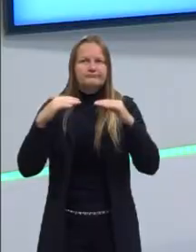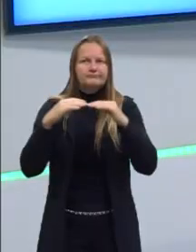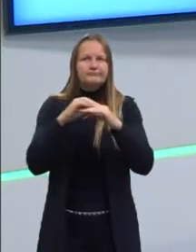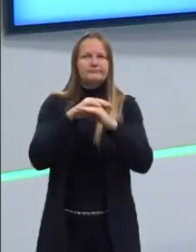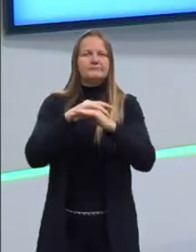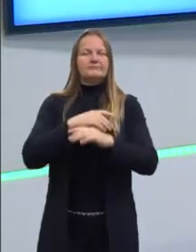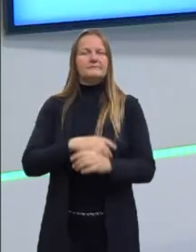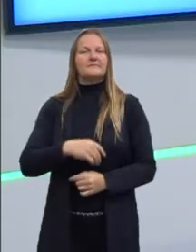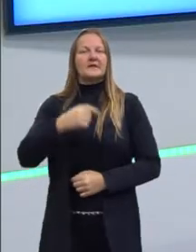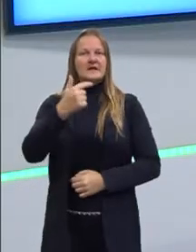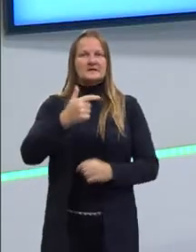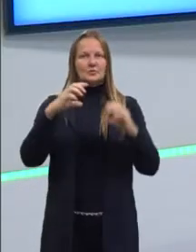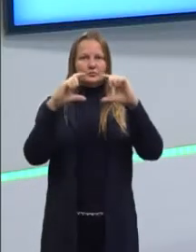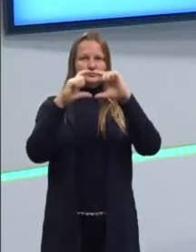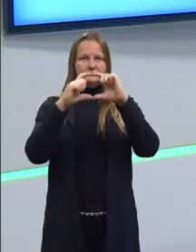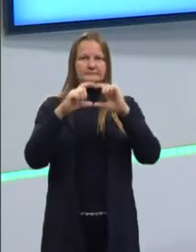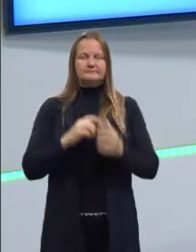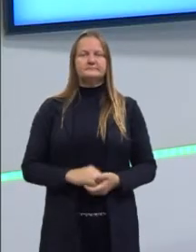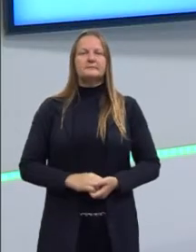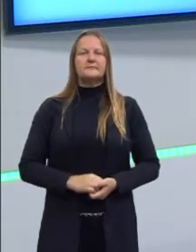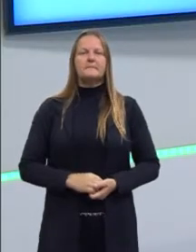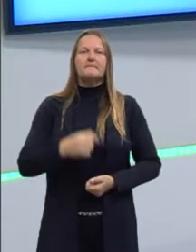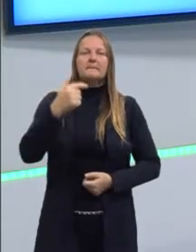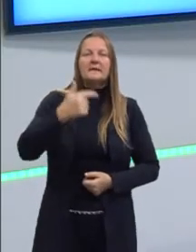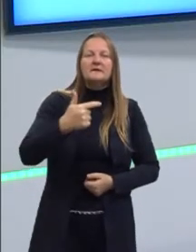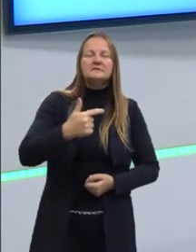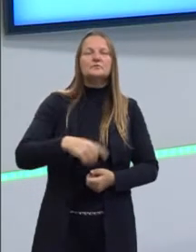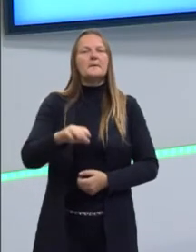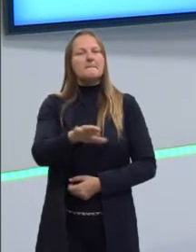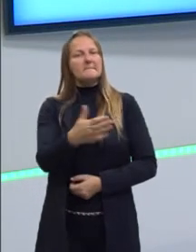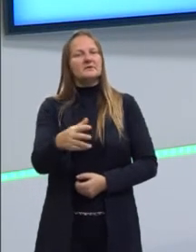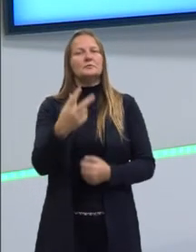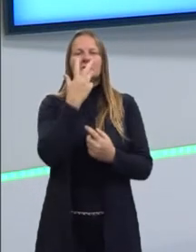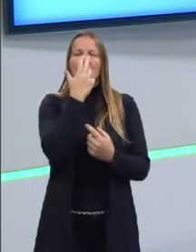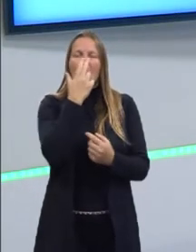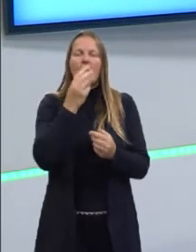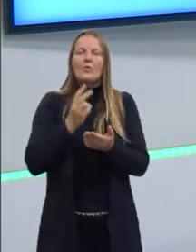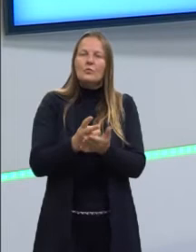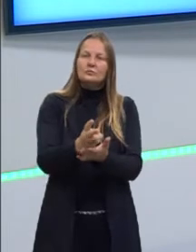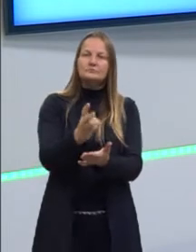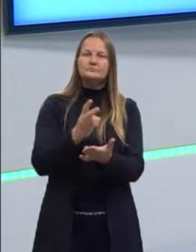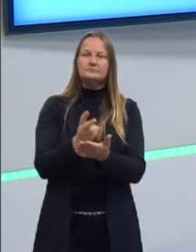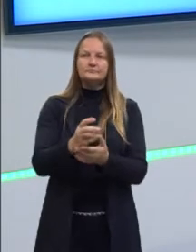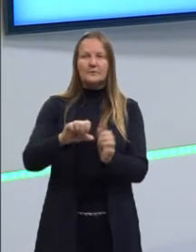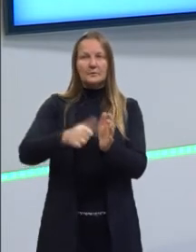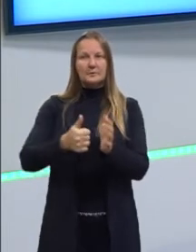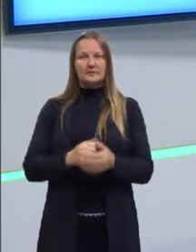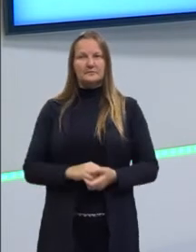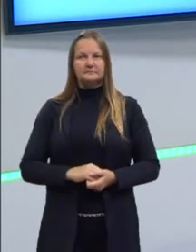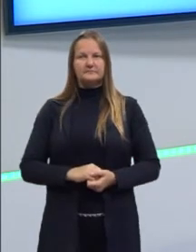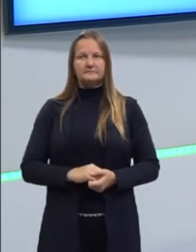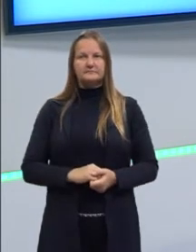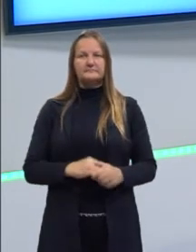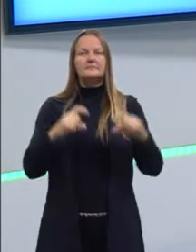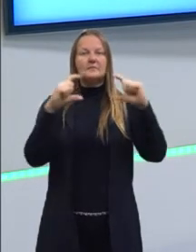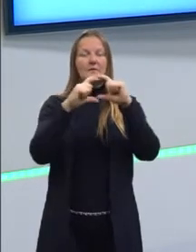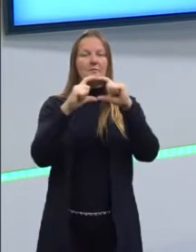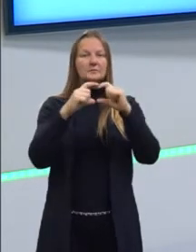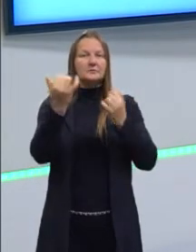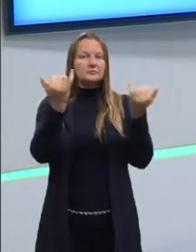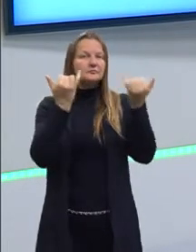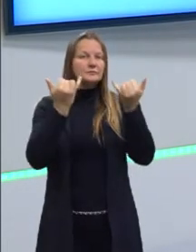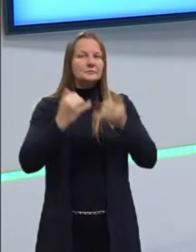para nossa segunda estrofe então que vai ser mais ou menos ali uma continuação nessa primeira e ela nos